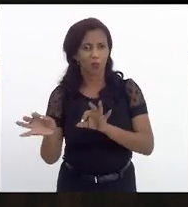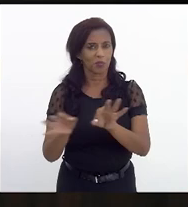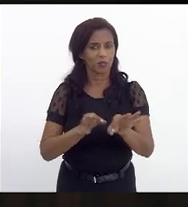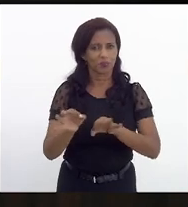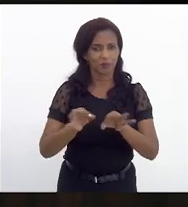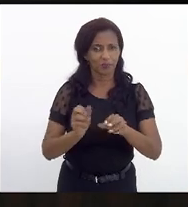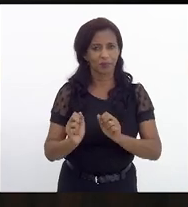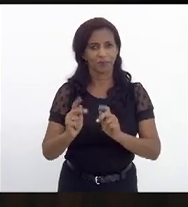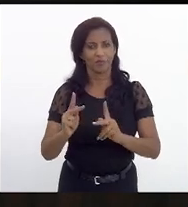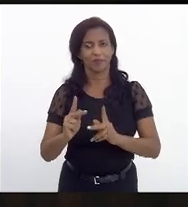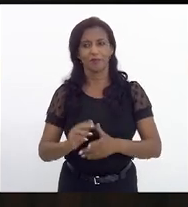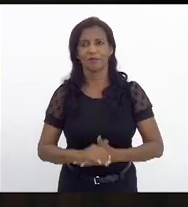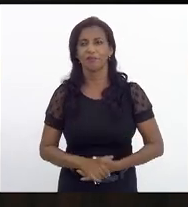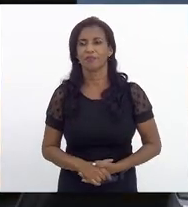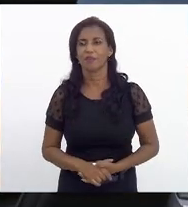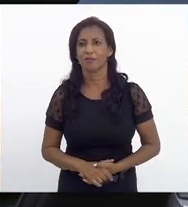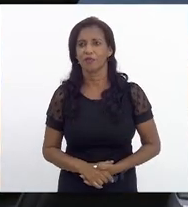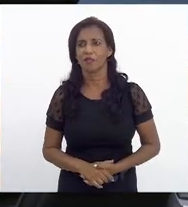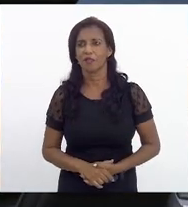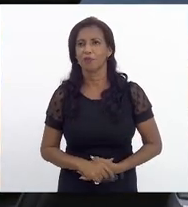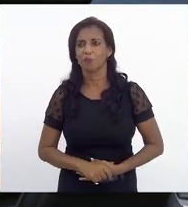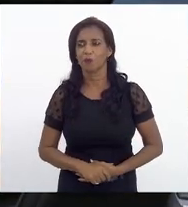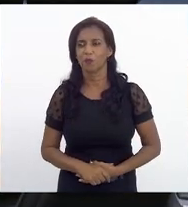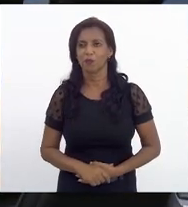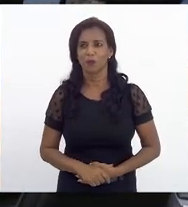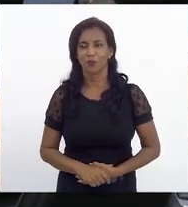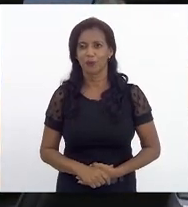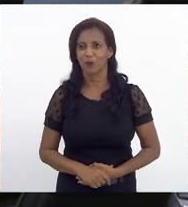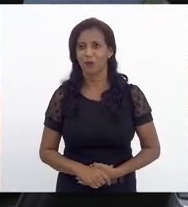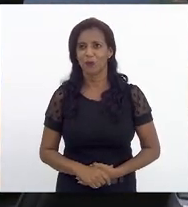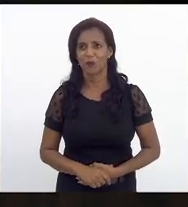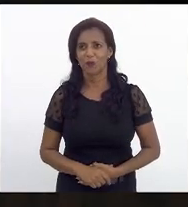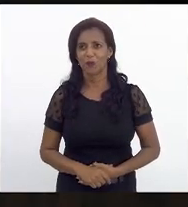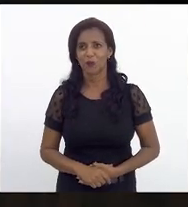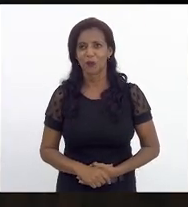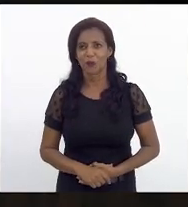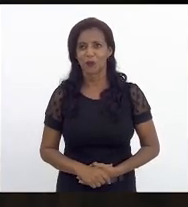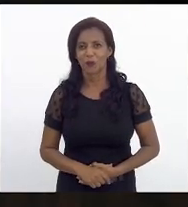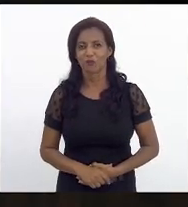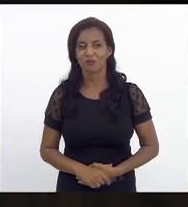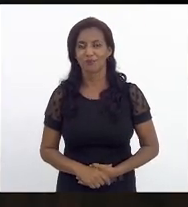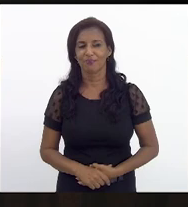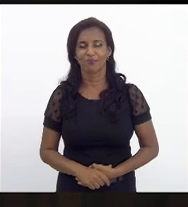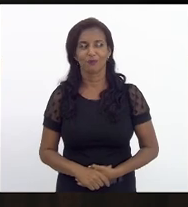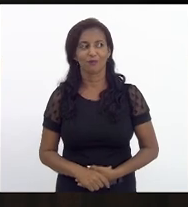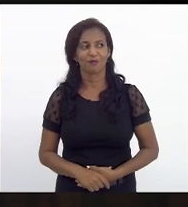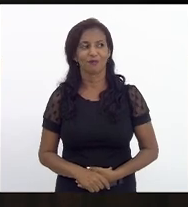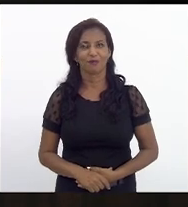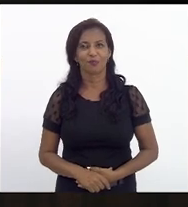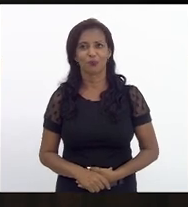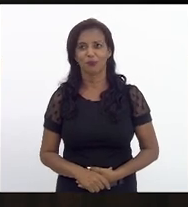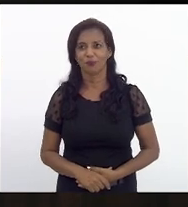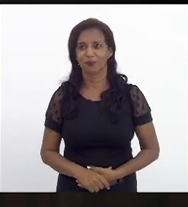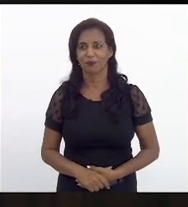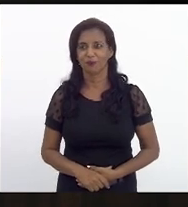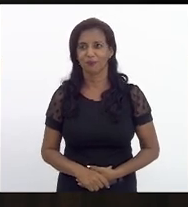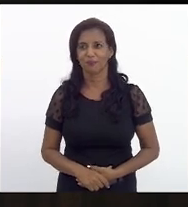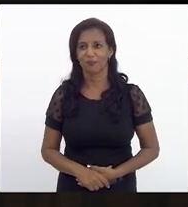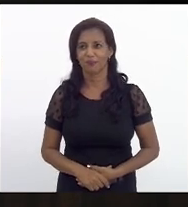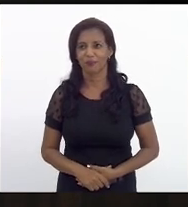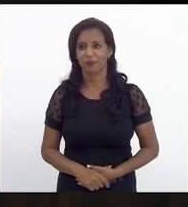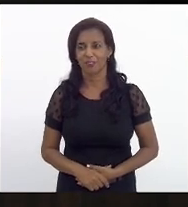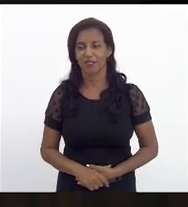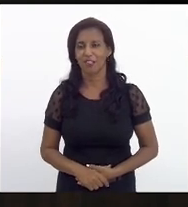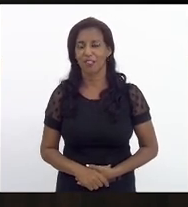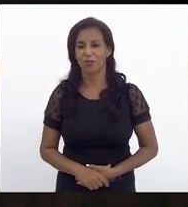ok? Não. Ótimo. Ao vísceras. Segunda é a reunião da Comissão de Emendas para discutir as emendas.